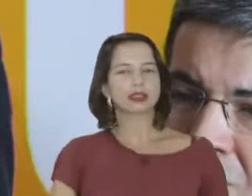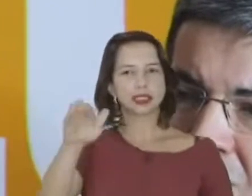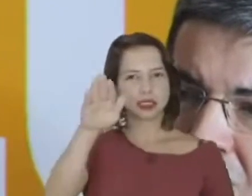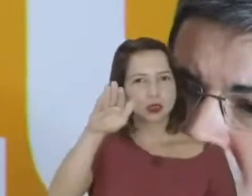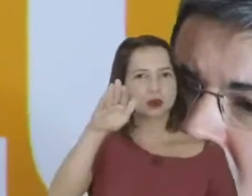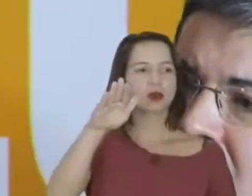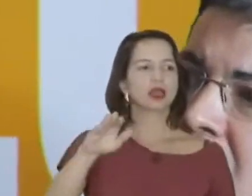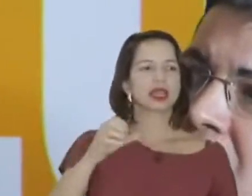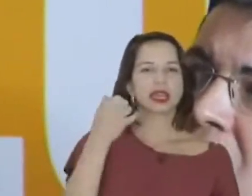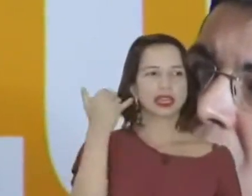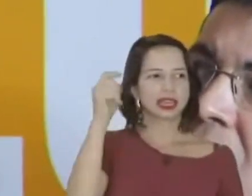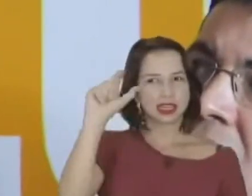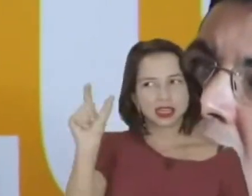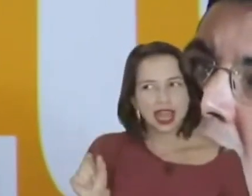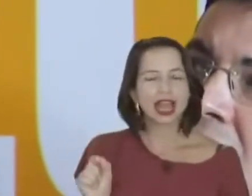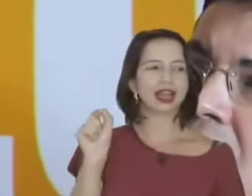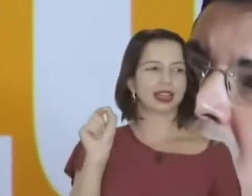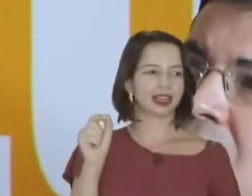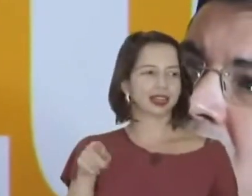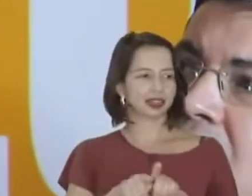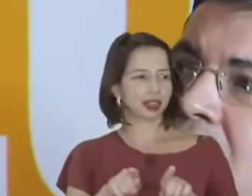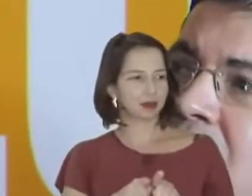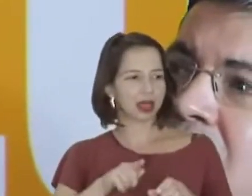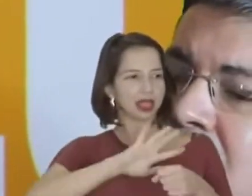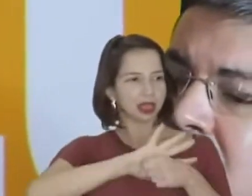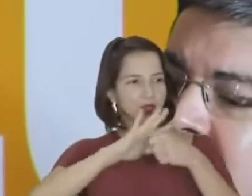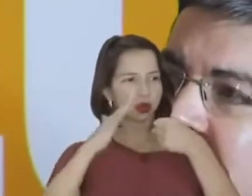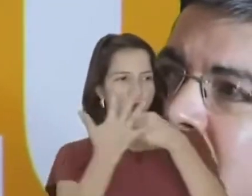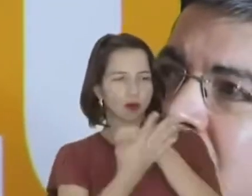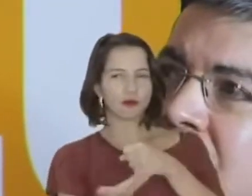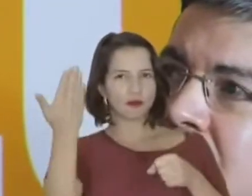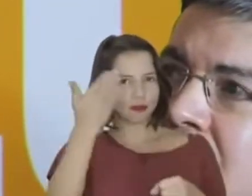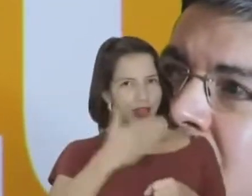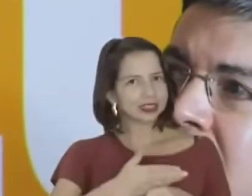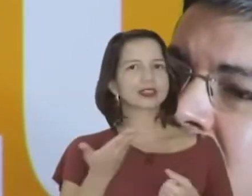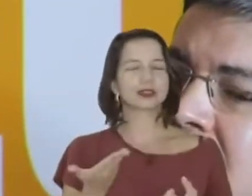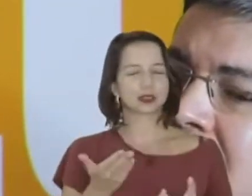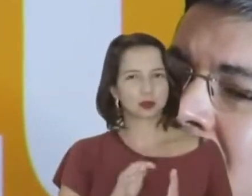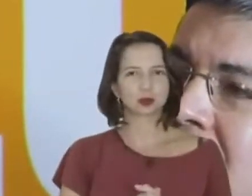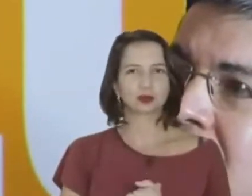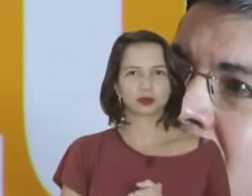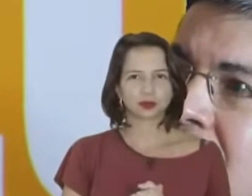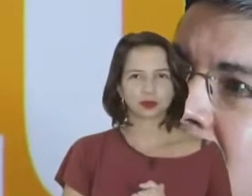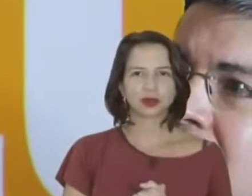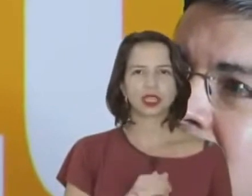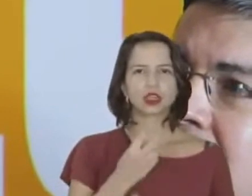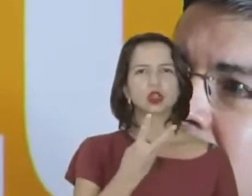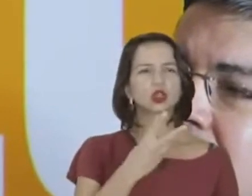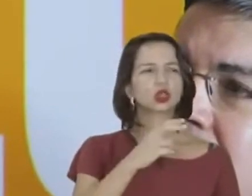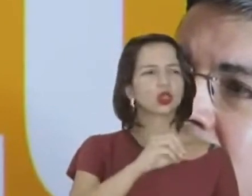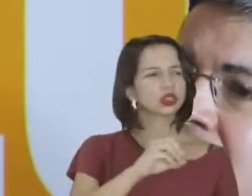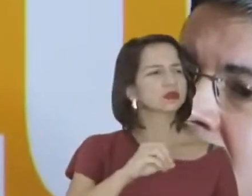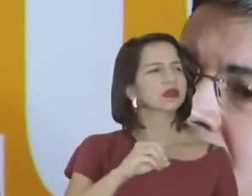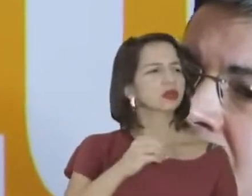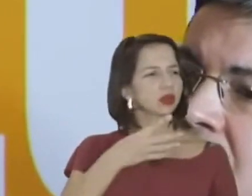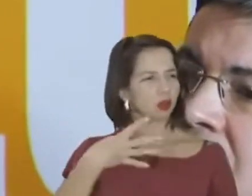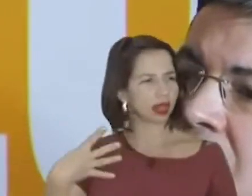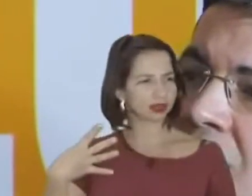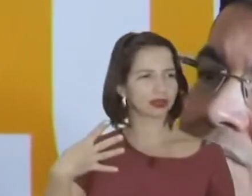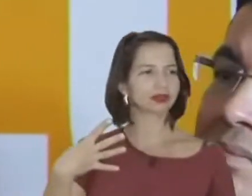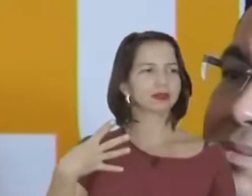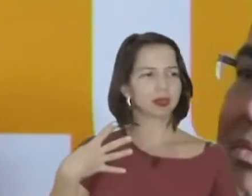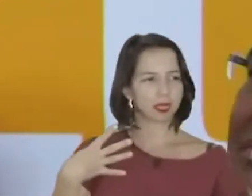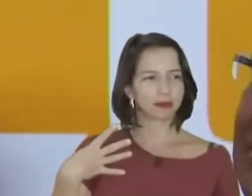negou a política uma vez e se elegeu Eugênio Quadros. O símbolo dele era uma vassoura para acabar com a corrupção. 6 meses depois ele